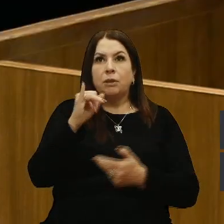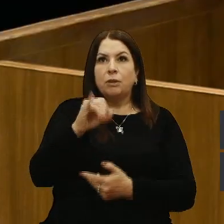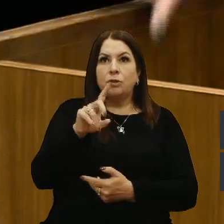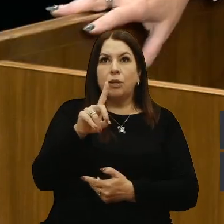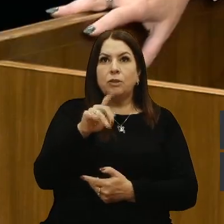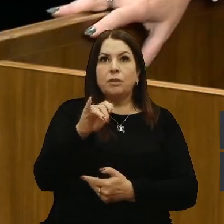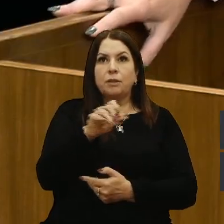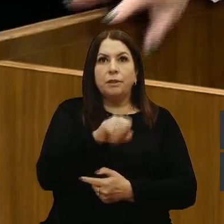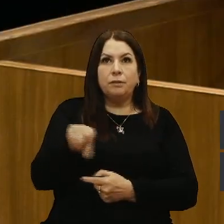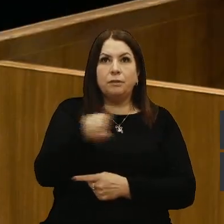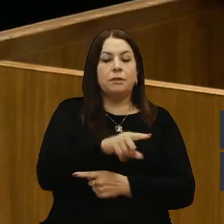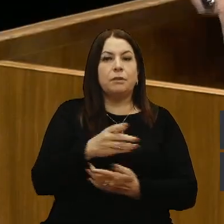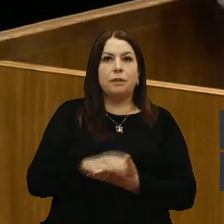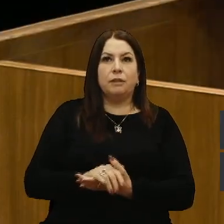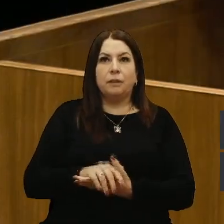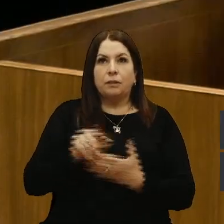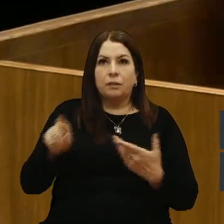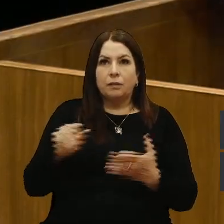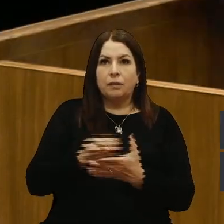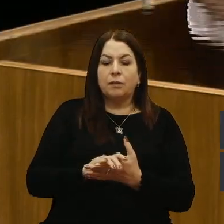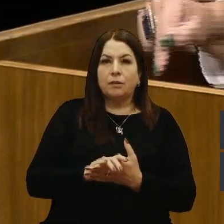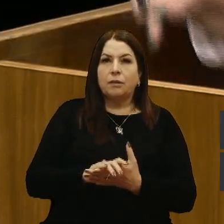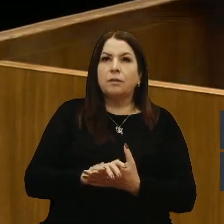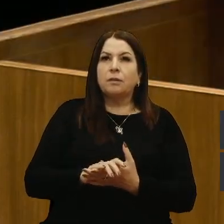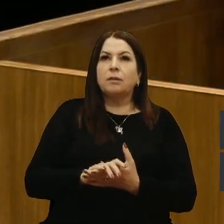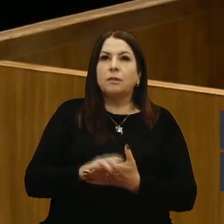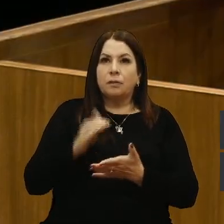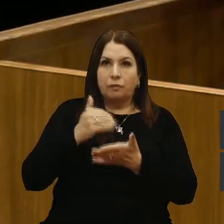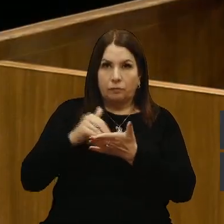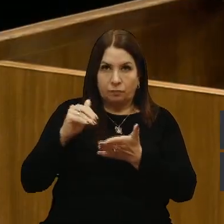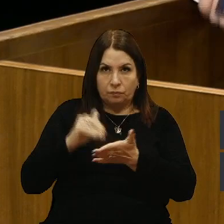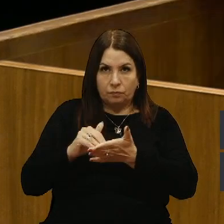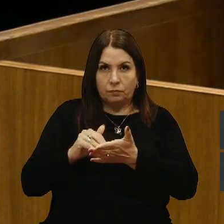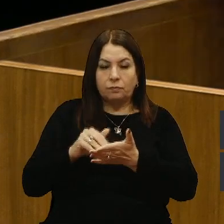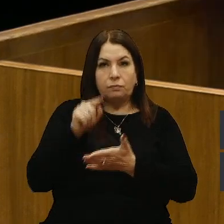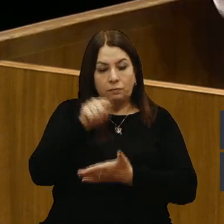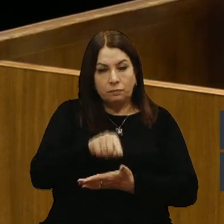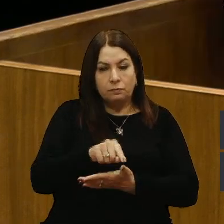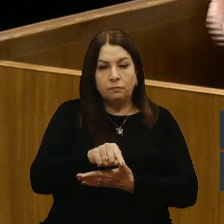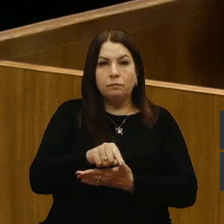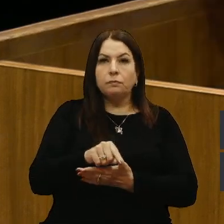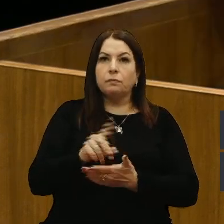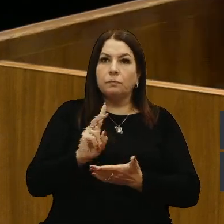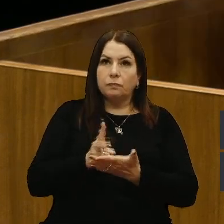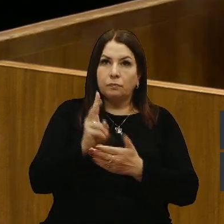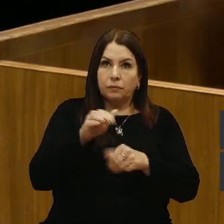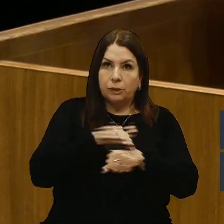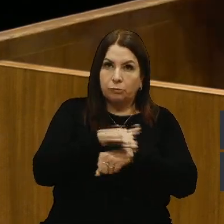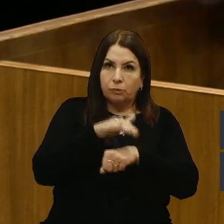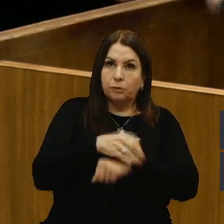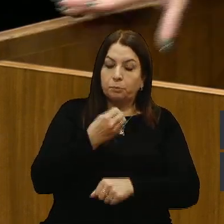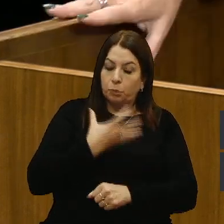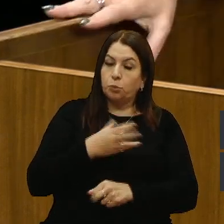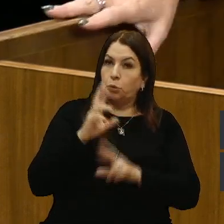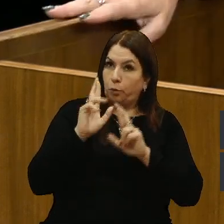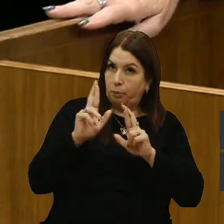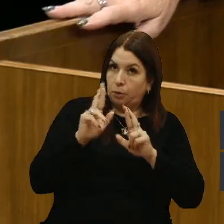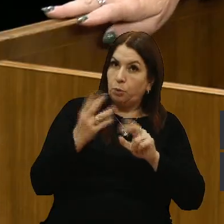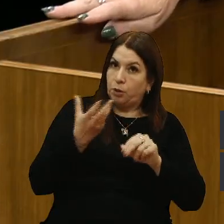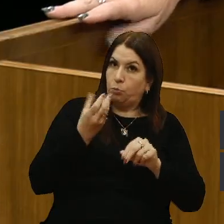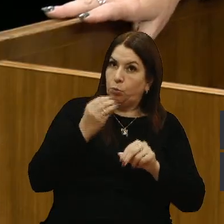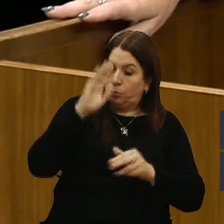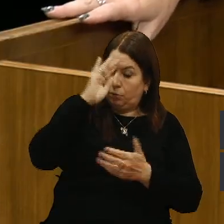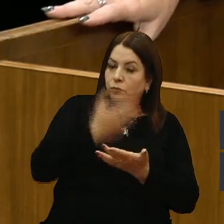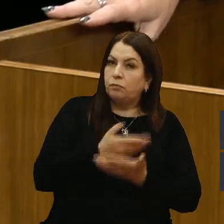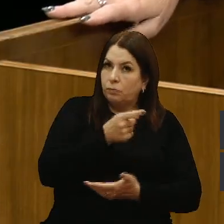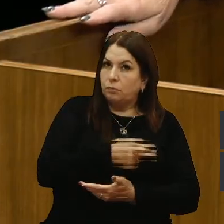Ideias intacto. Eu quero, então, que o secretário diga, já que ele vai manter hora extras, que bom, tomara, eu quero muito